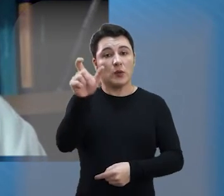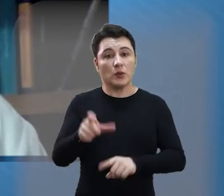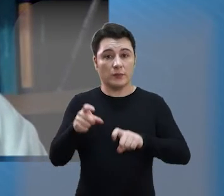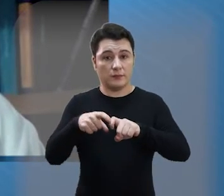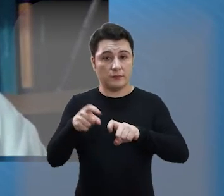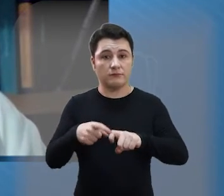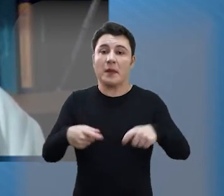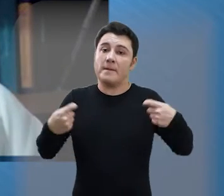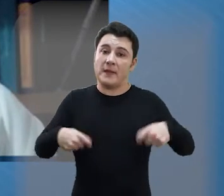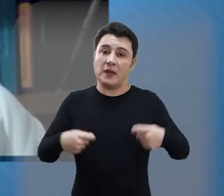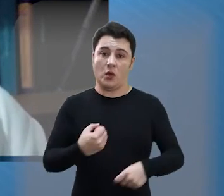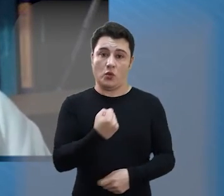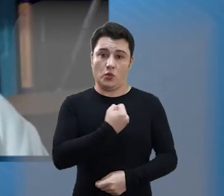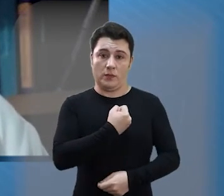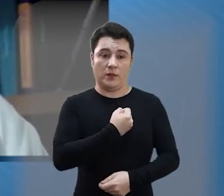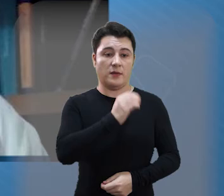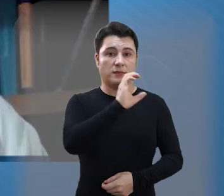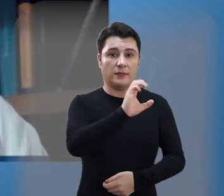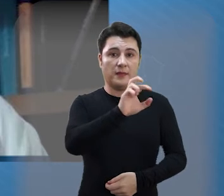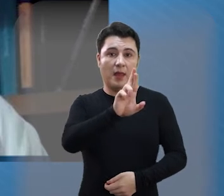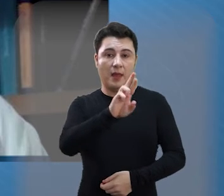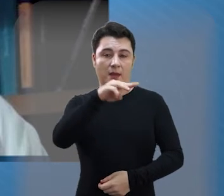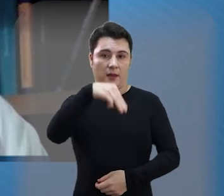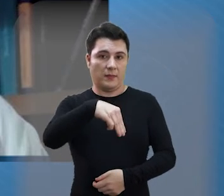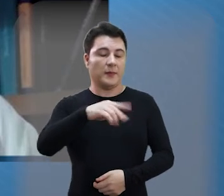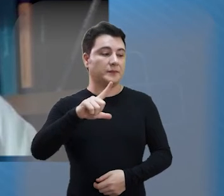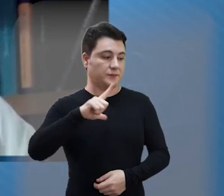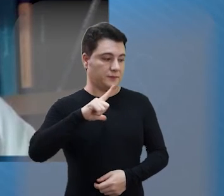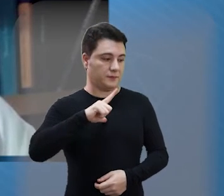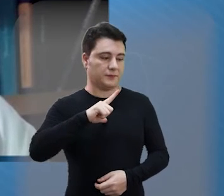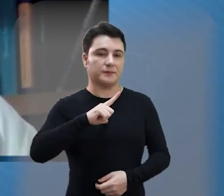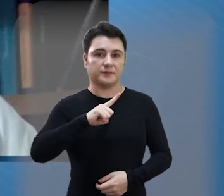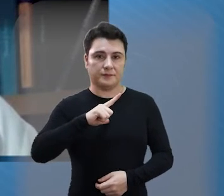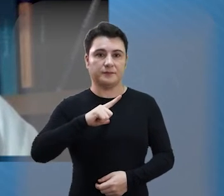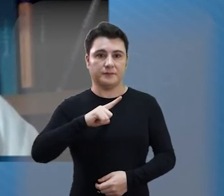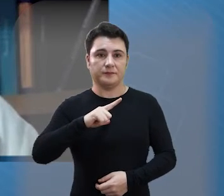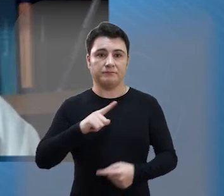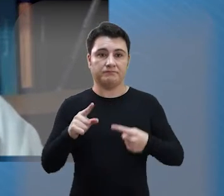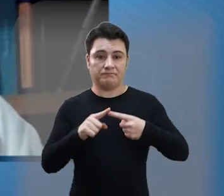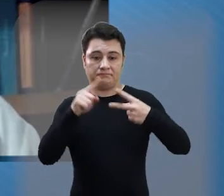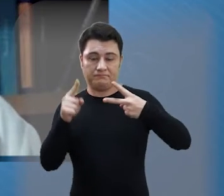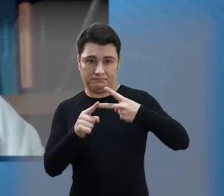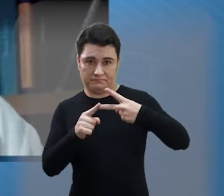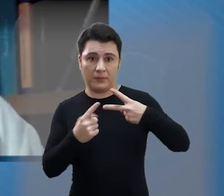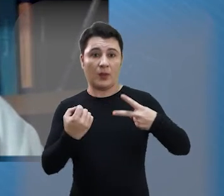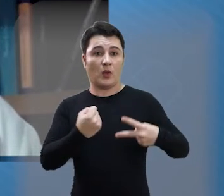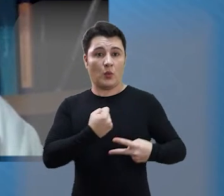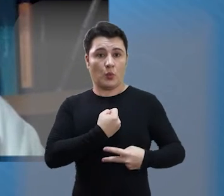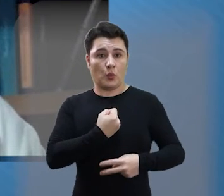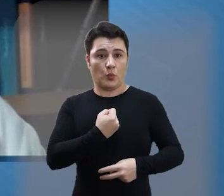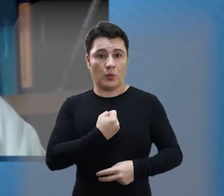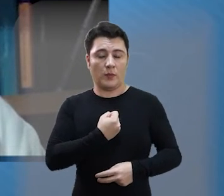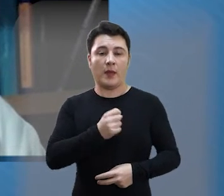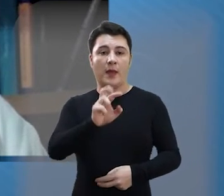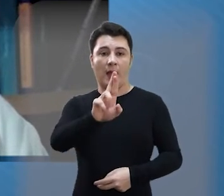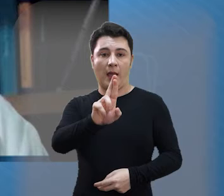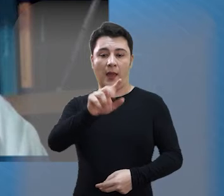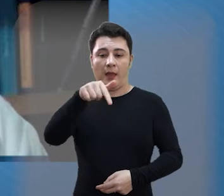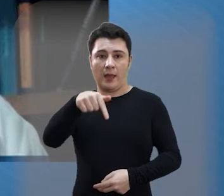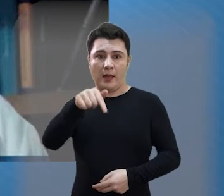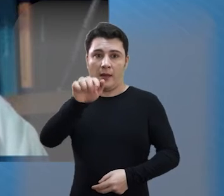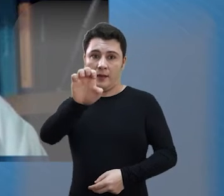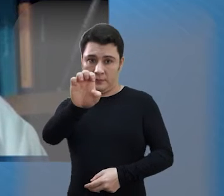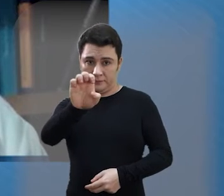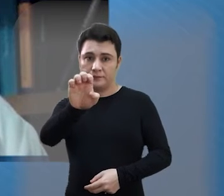RQE. Então, primeira coisa, veja se esse médico tem o número dele do Conselho Regional e se